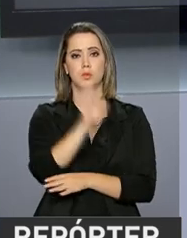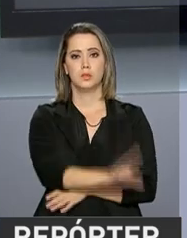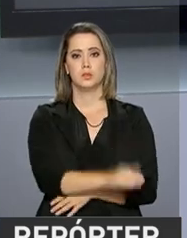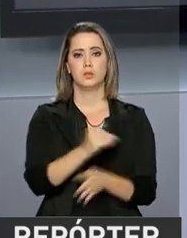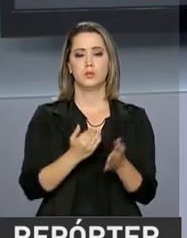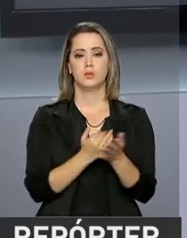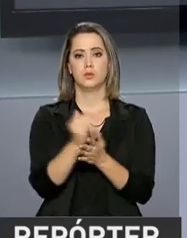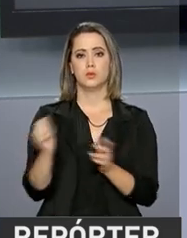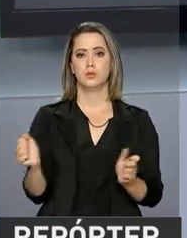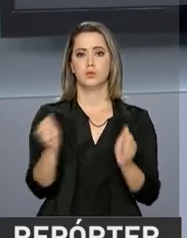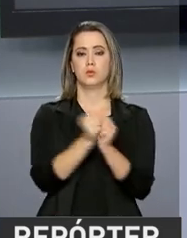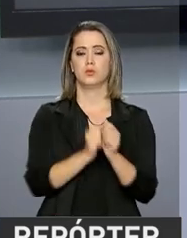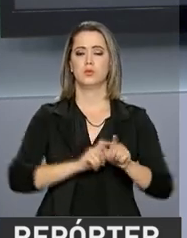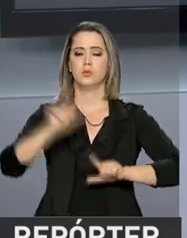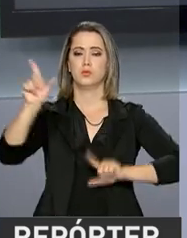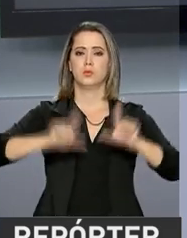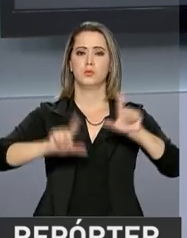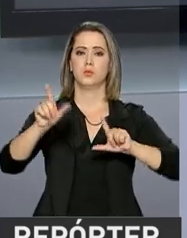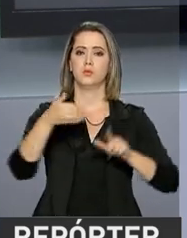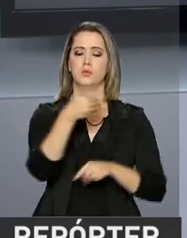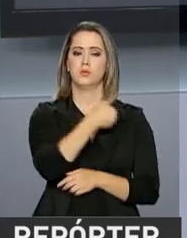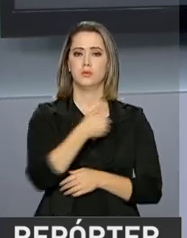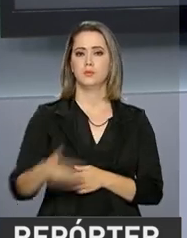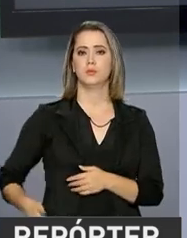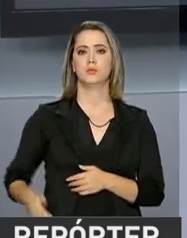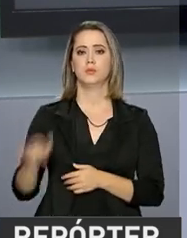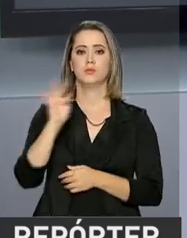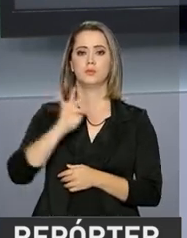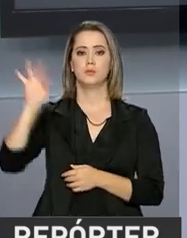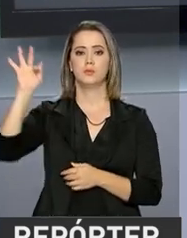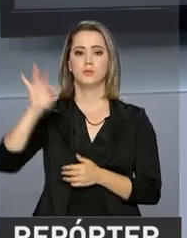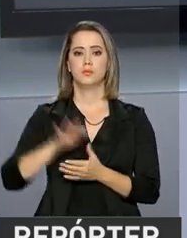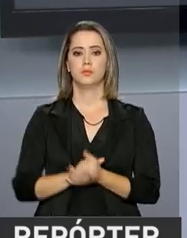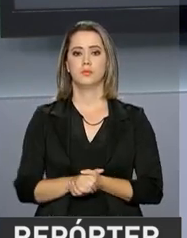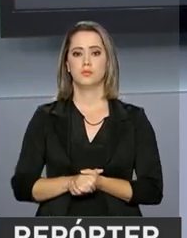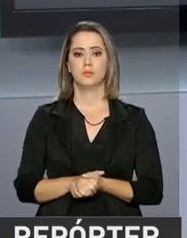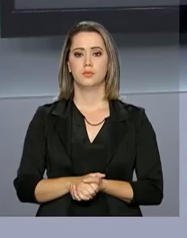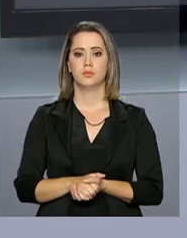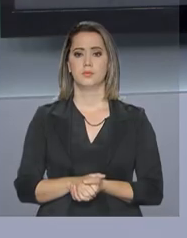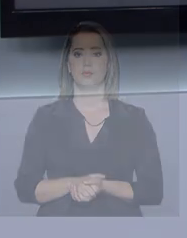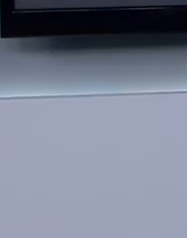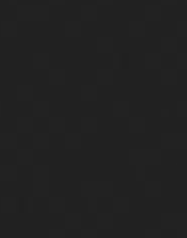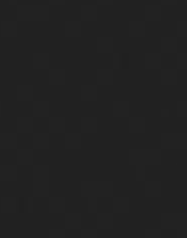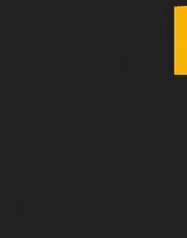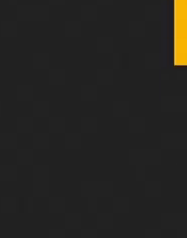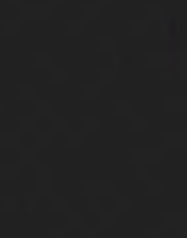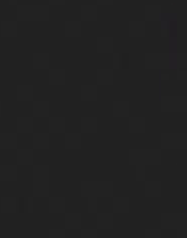noite para você e continue com a gente aqui na NBR a TV do Governo Federal